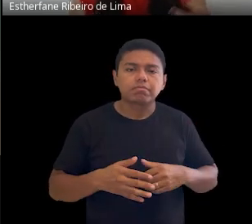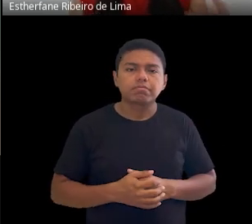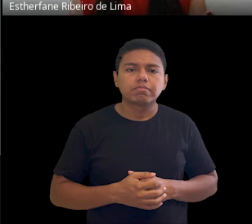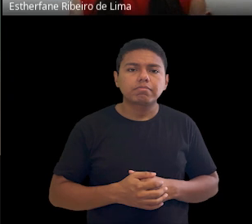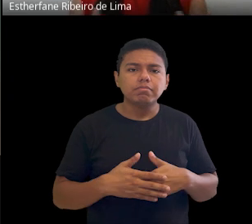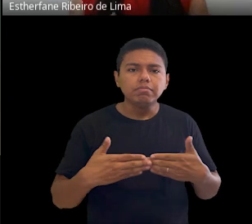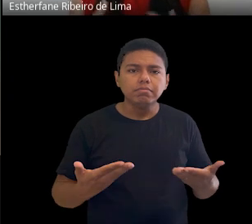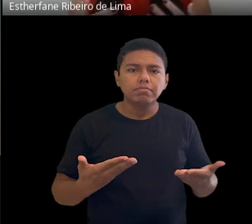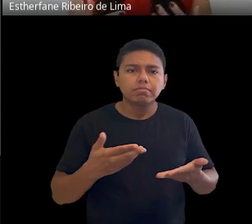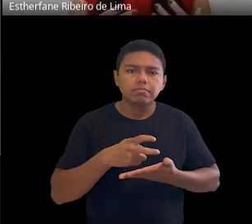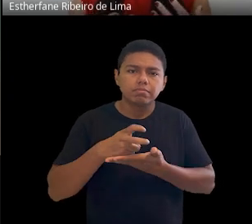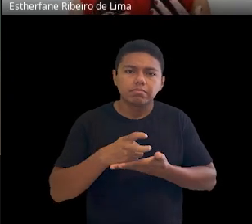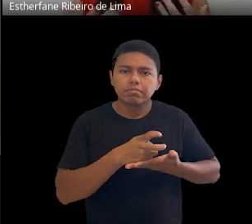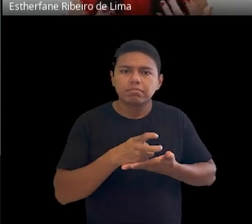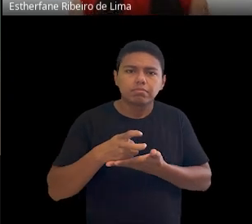esse feto,